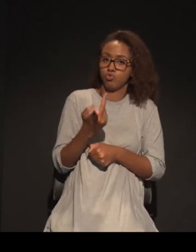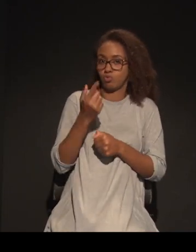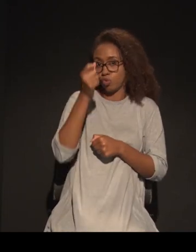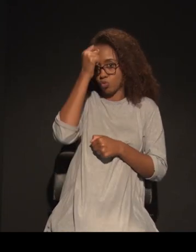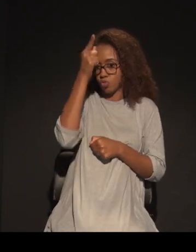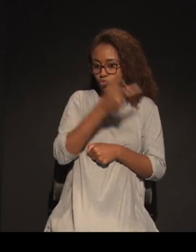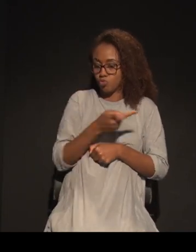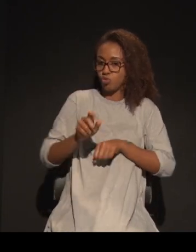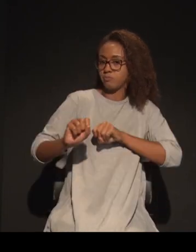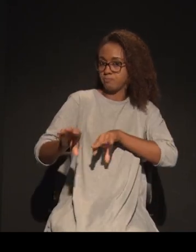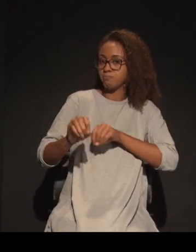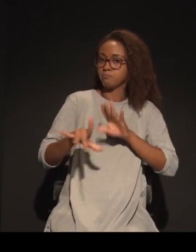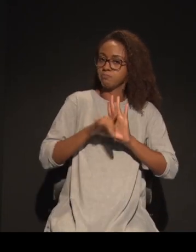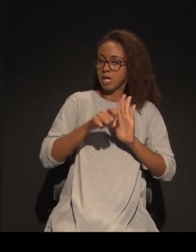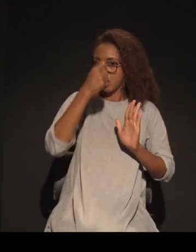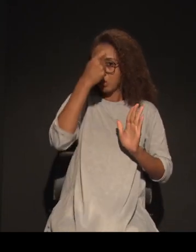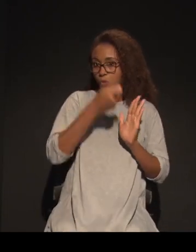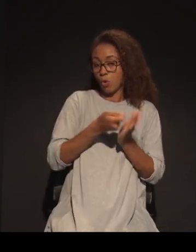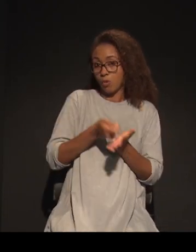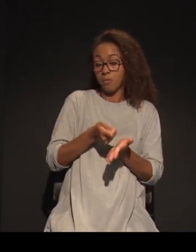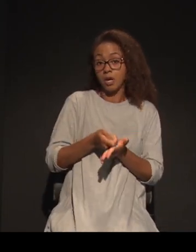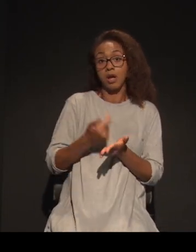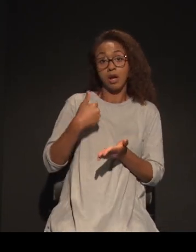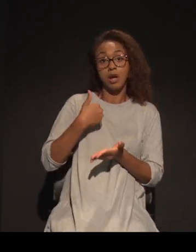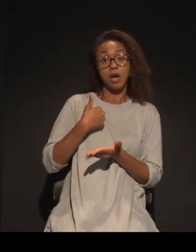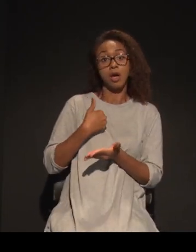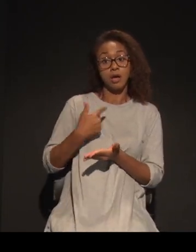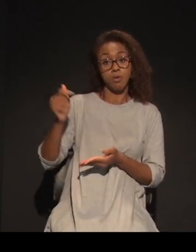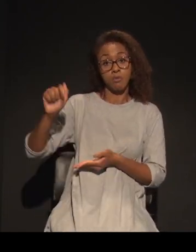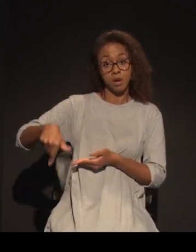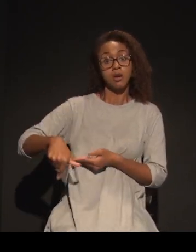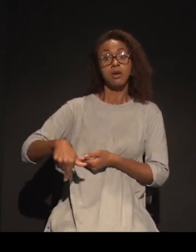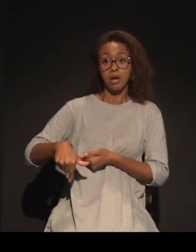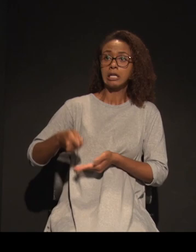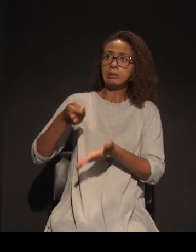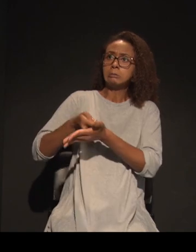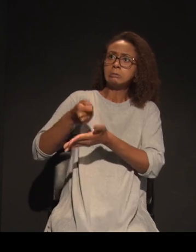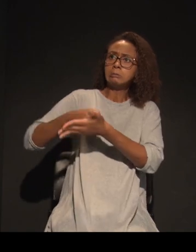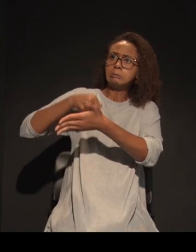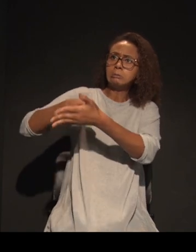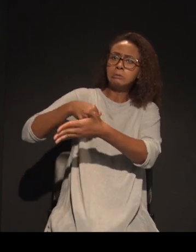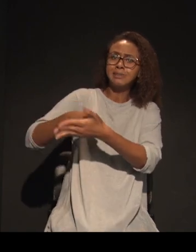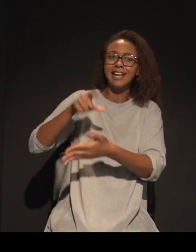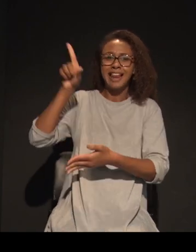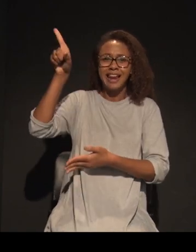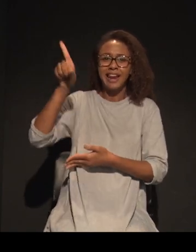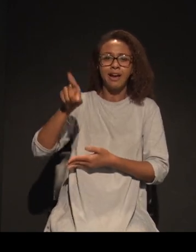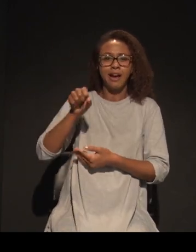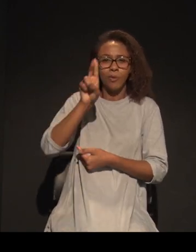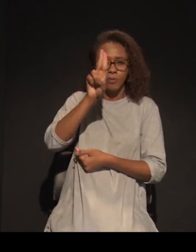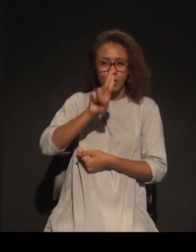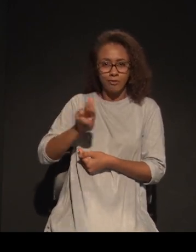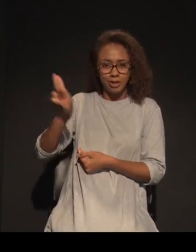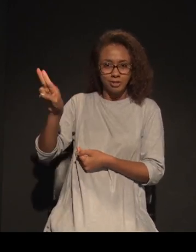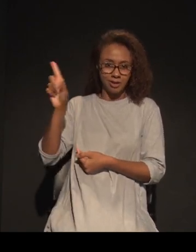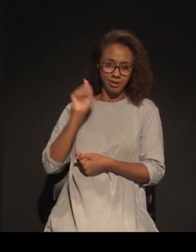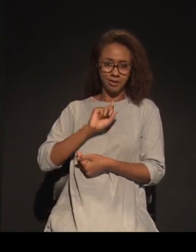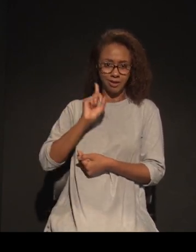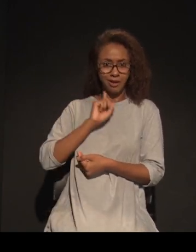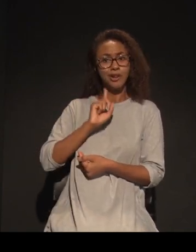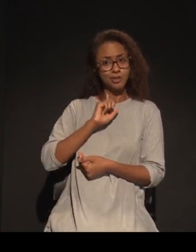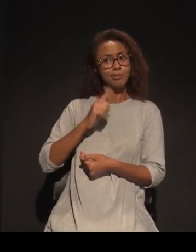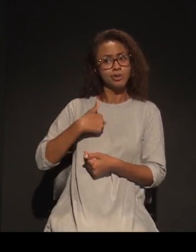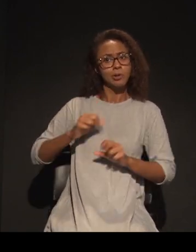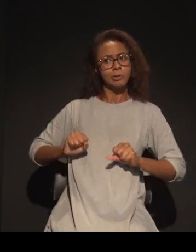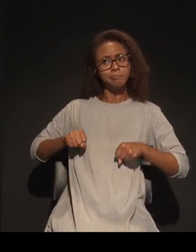eu tenho feito esse trabalho do lado de fora de carne é muitas vezes na ufmg ontem a companhia em algumas escolas e feito esse